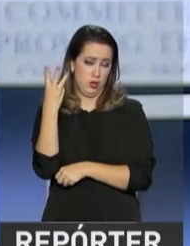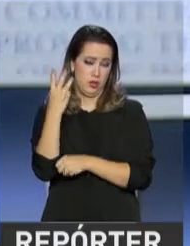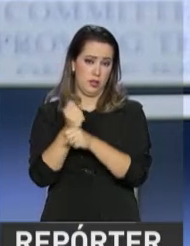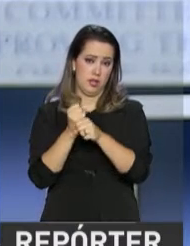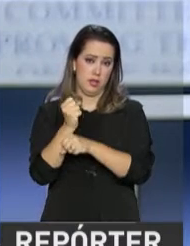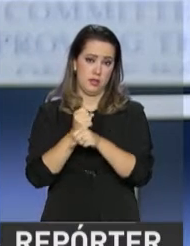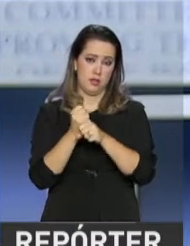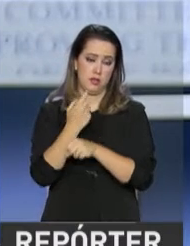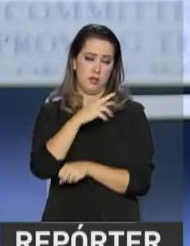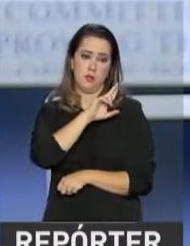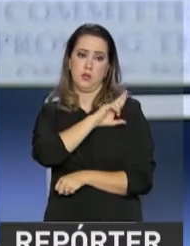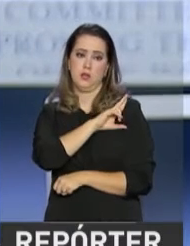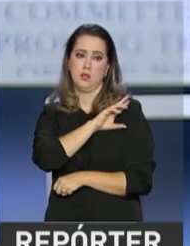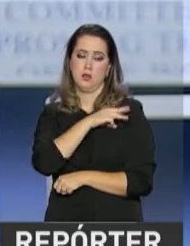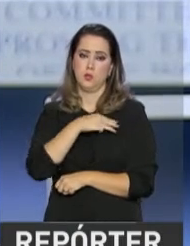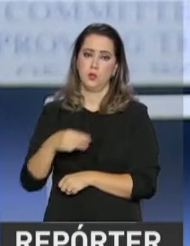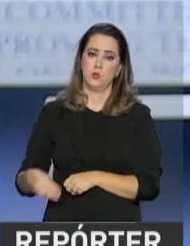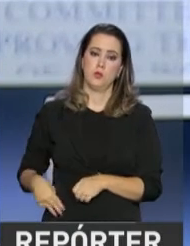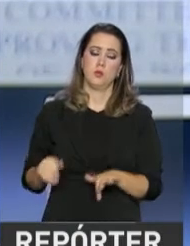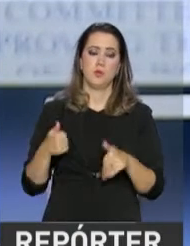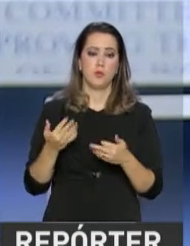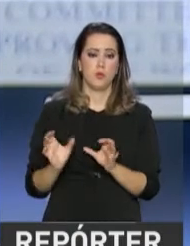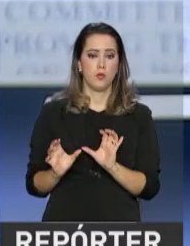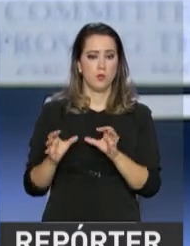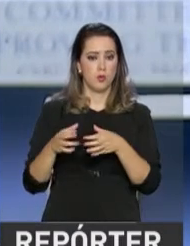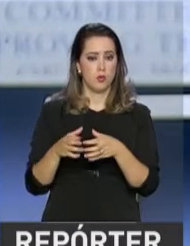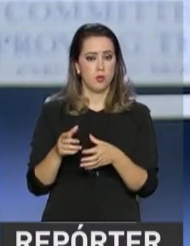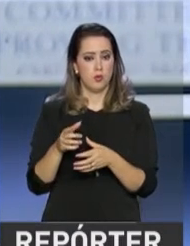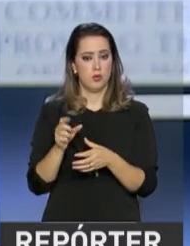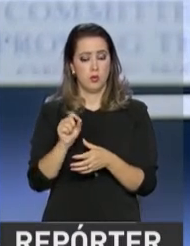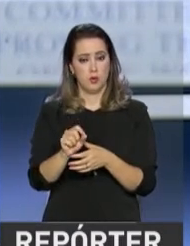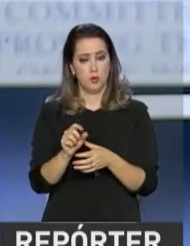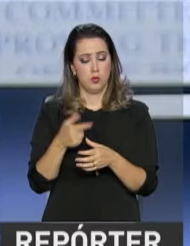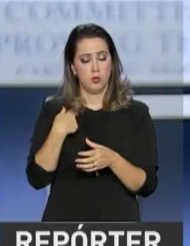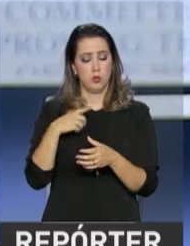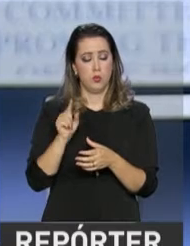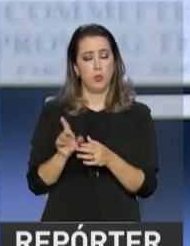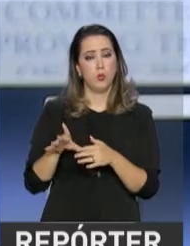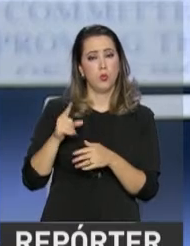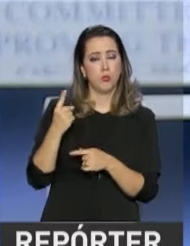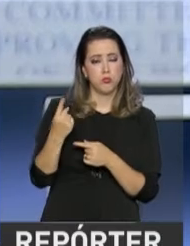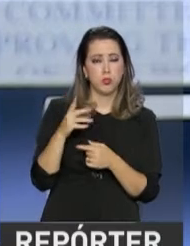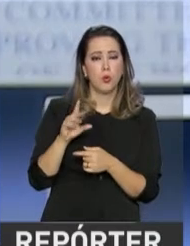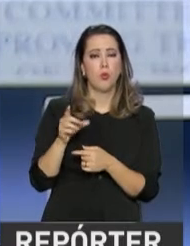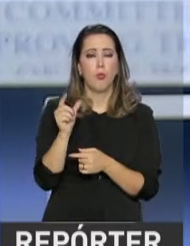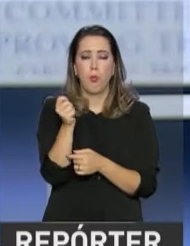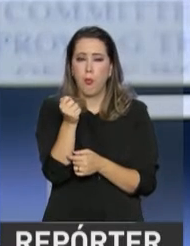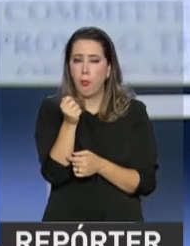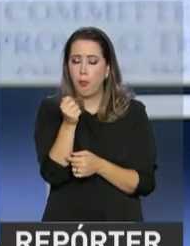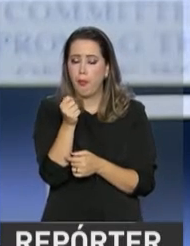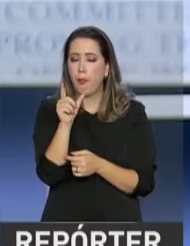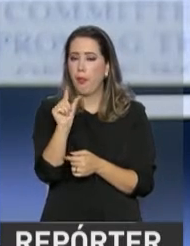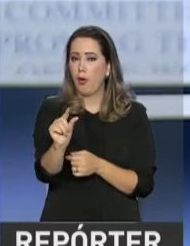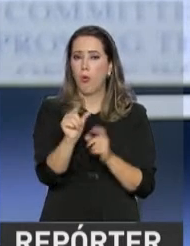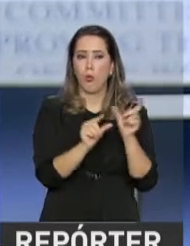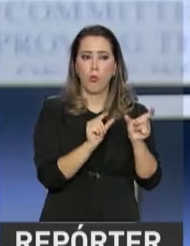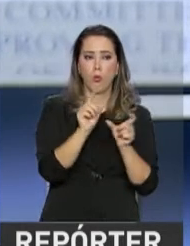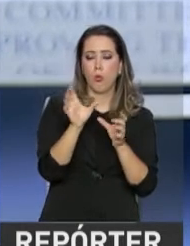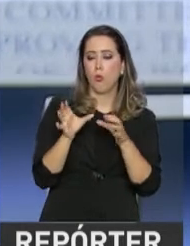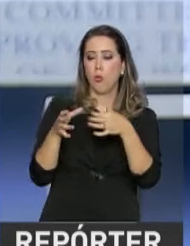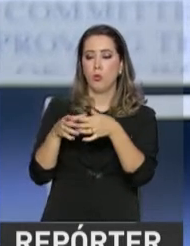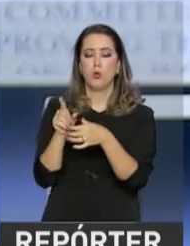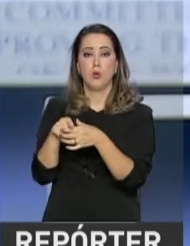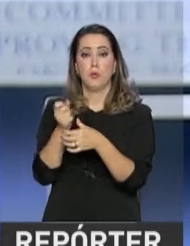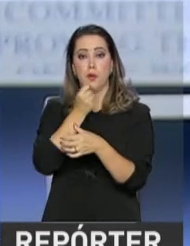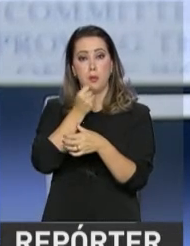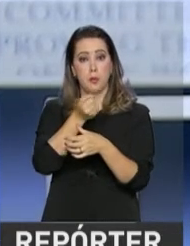ministros a convite da organização para ser um dos poucos chefes de estado que vai fazer um discurso no auditório principal do encontro